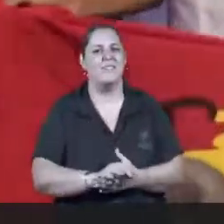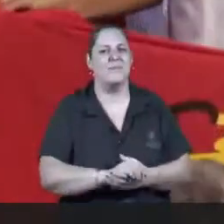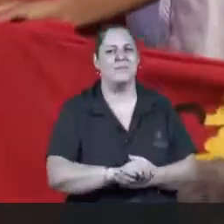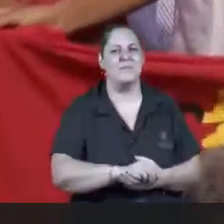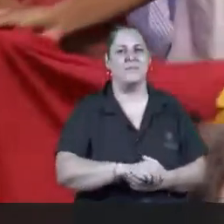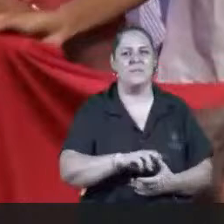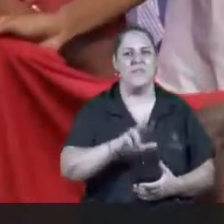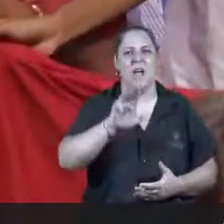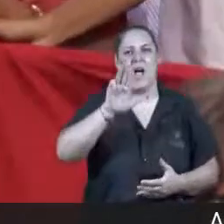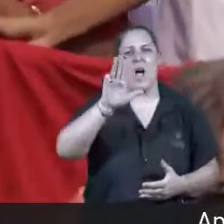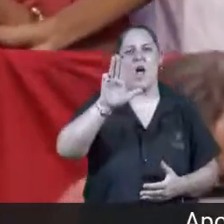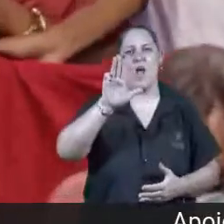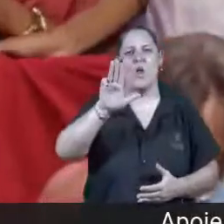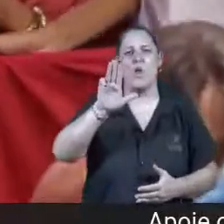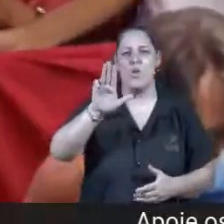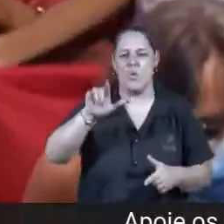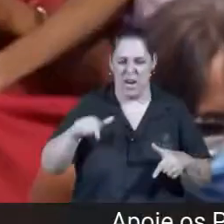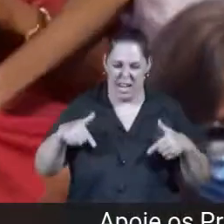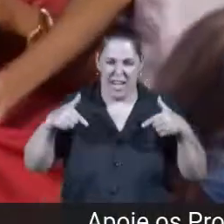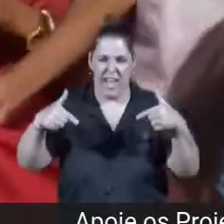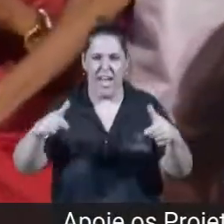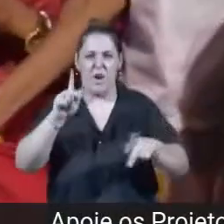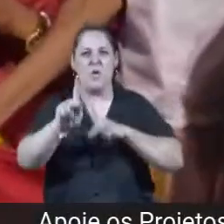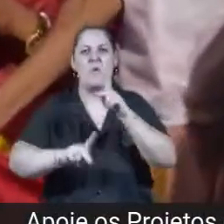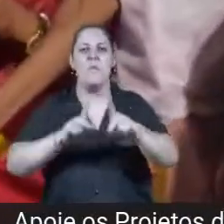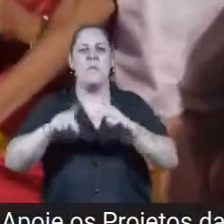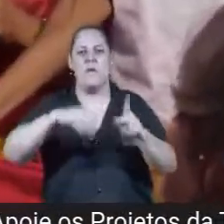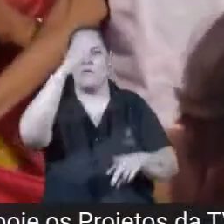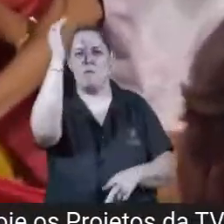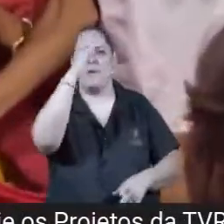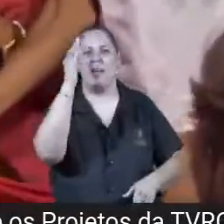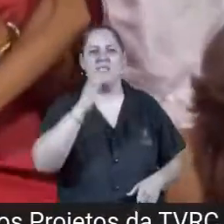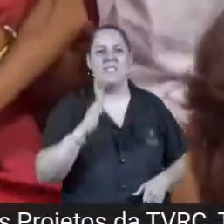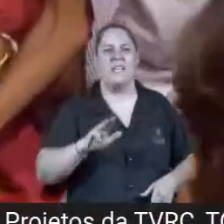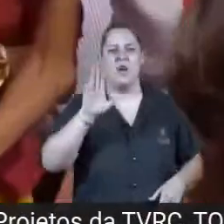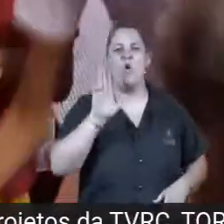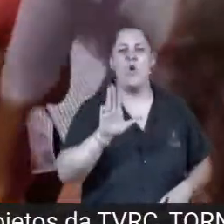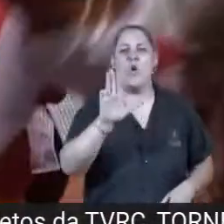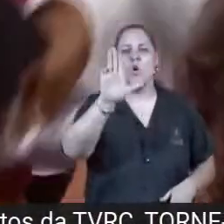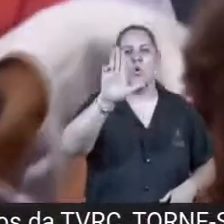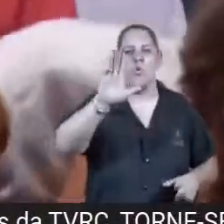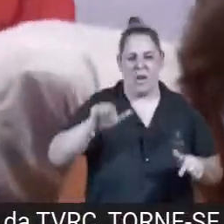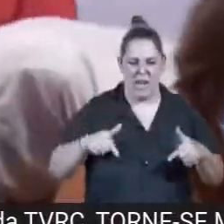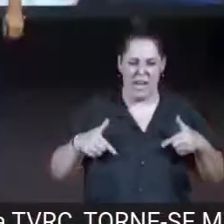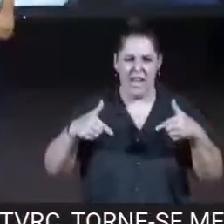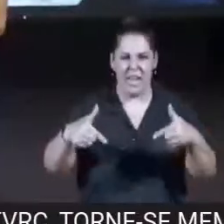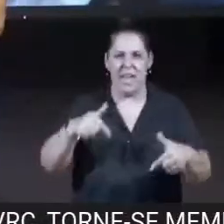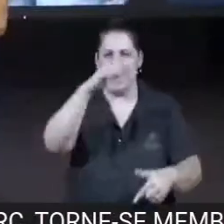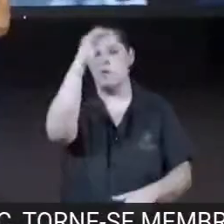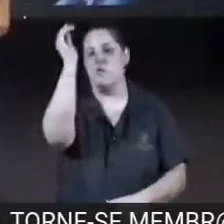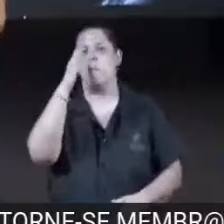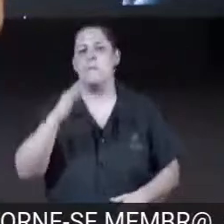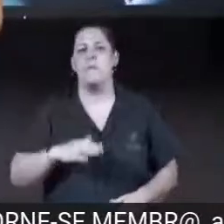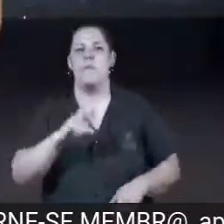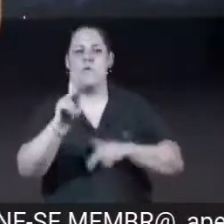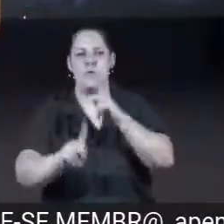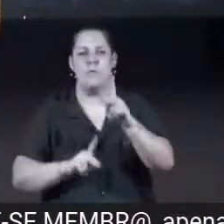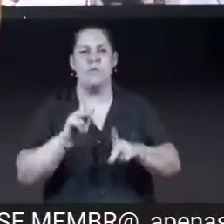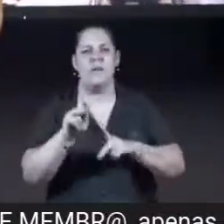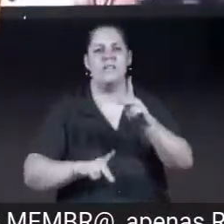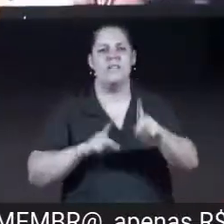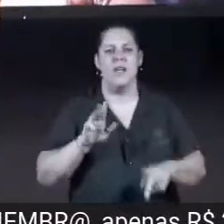Lula, guerreiro do povo brasileiro. Lula, guerreiro do povo